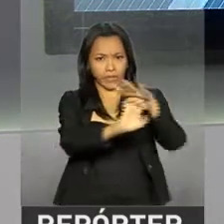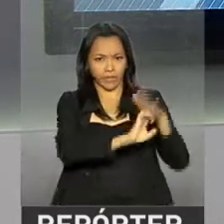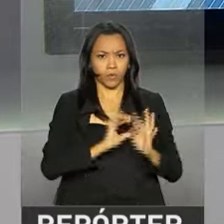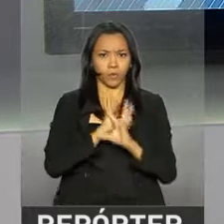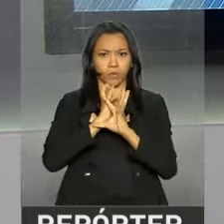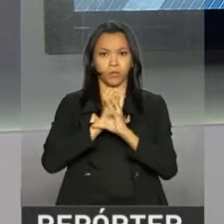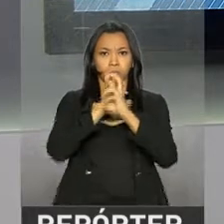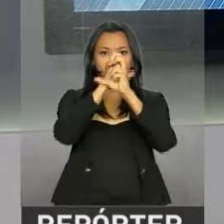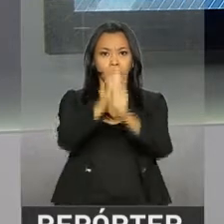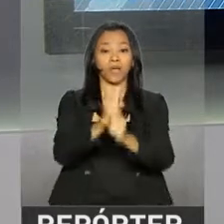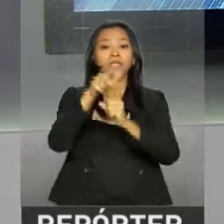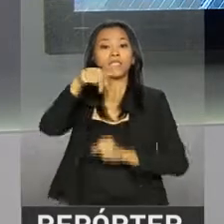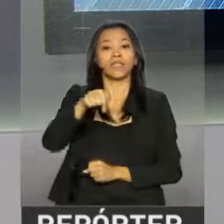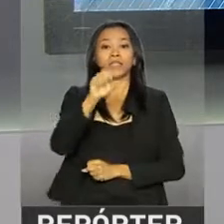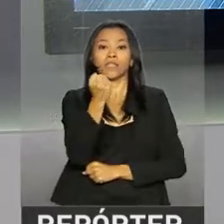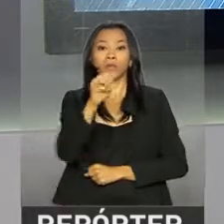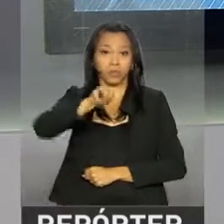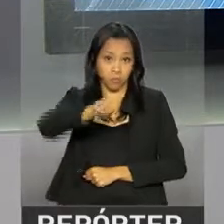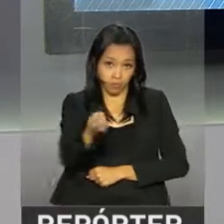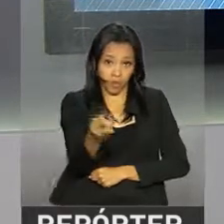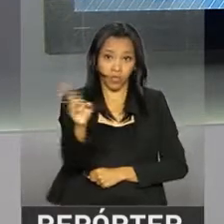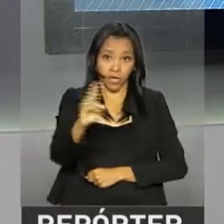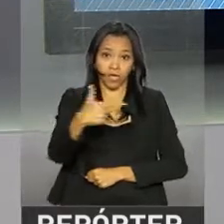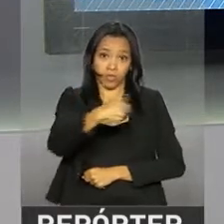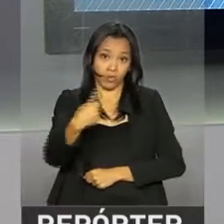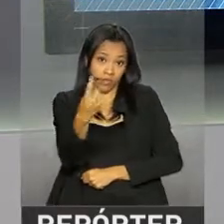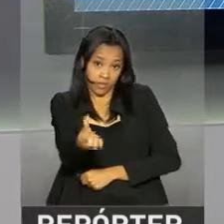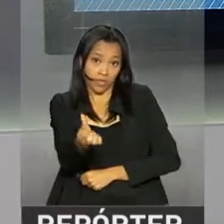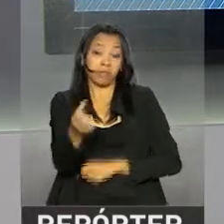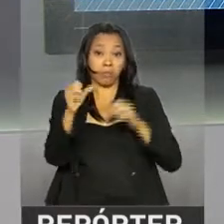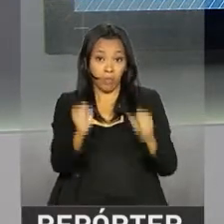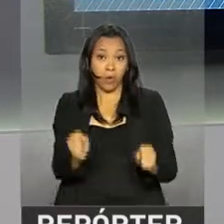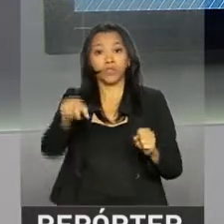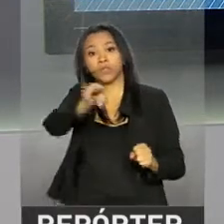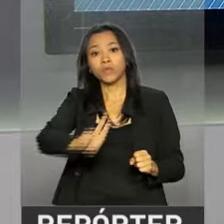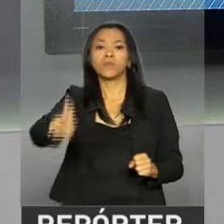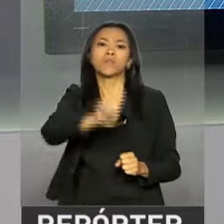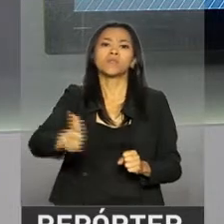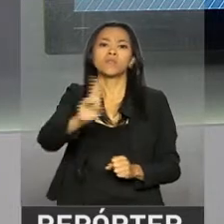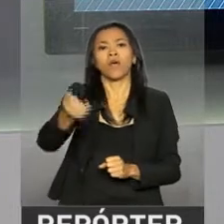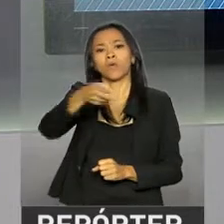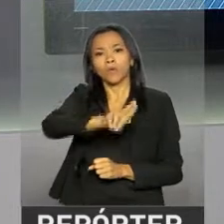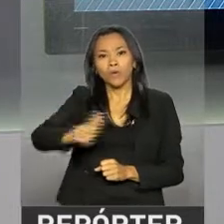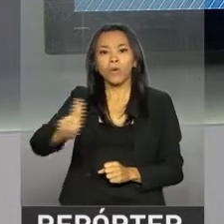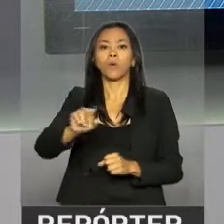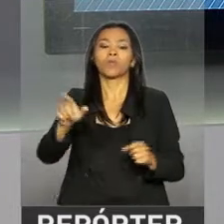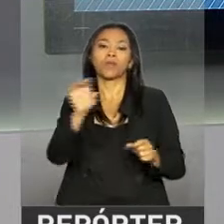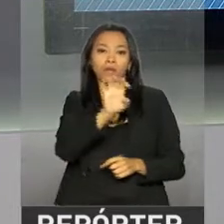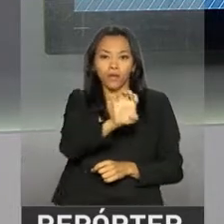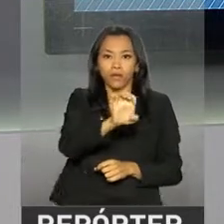superior a R$ 78 milhões de reais em 2016 deverão utilizar o sistema de escrituração digital das obrigações